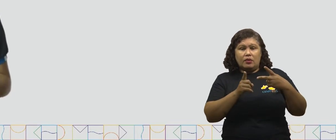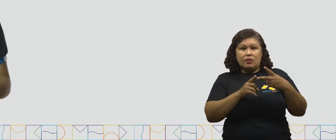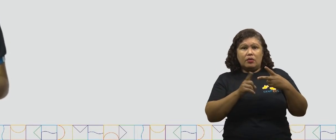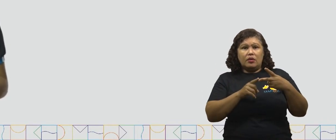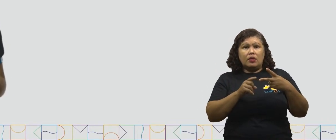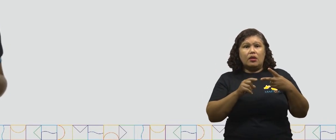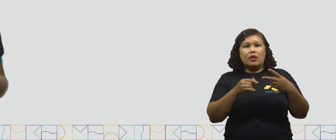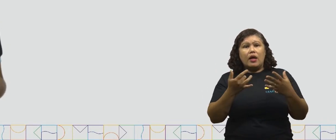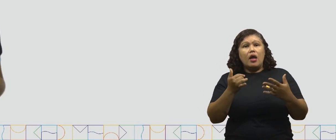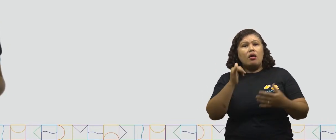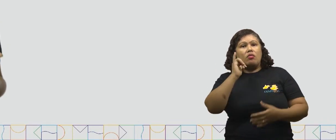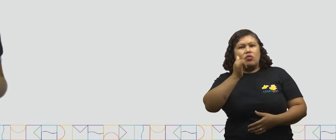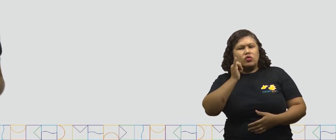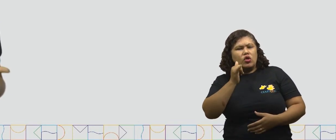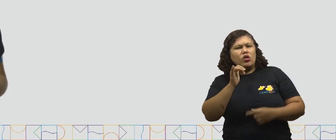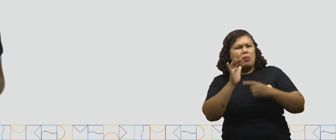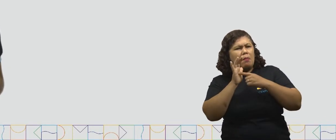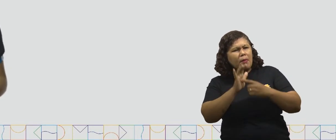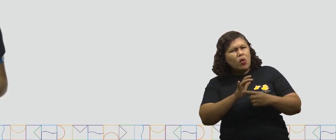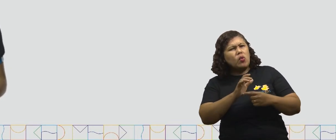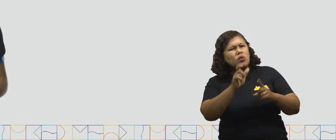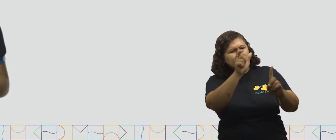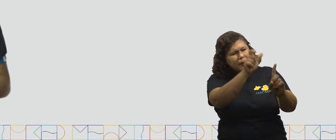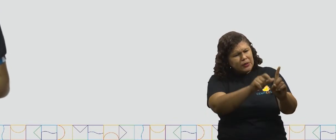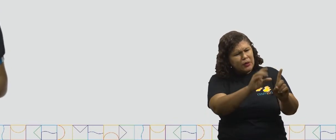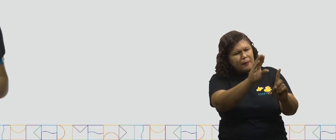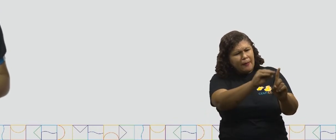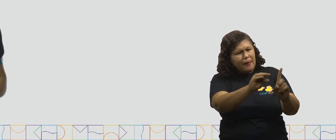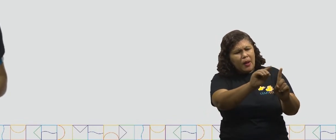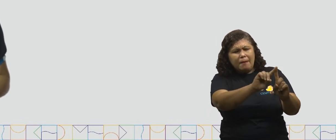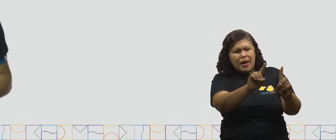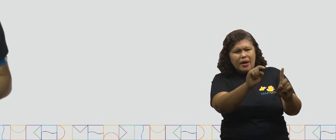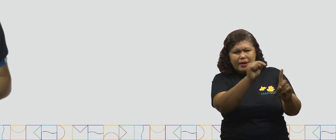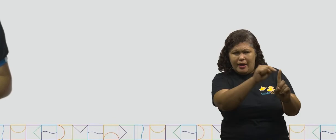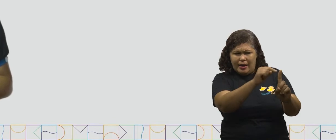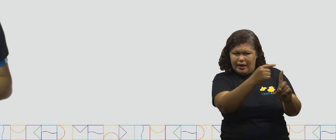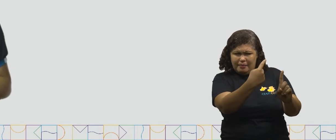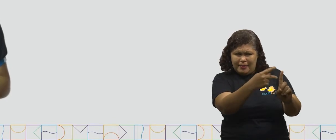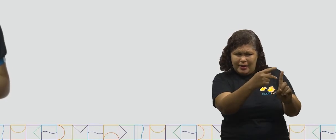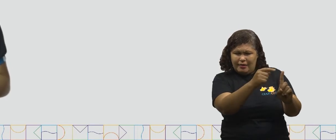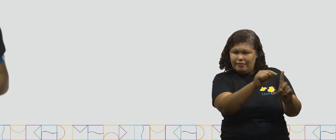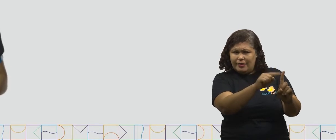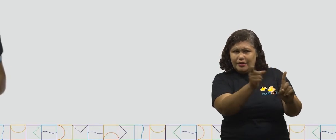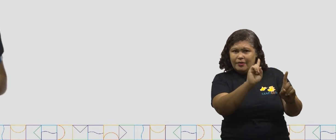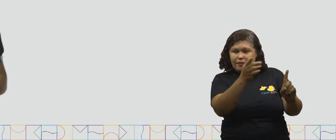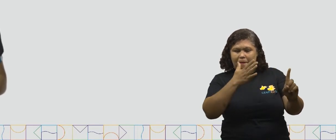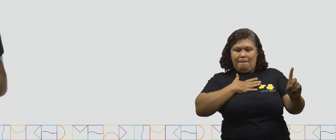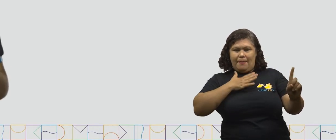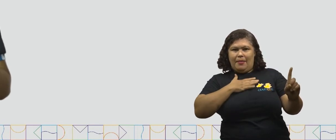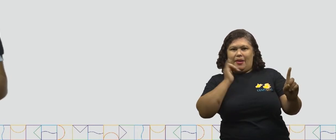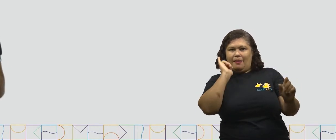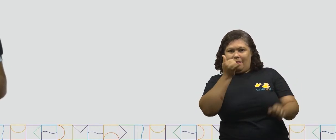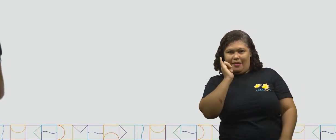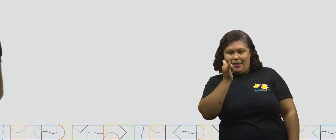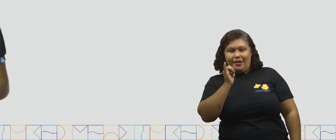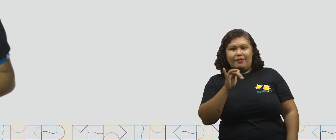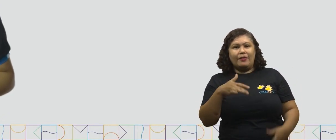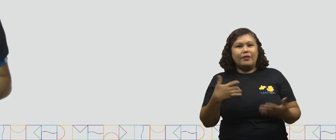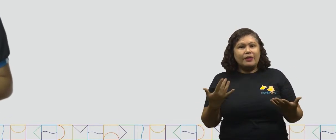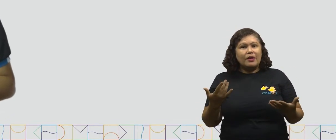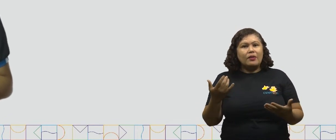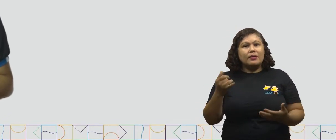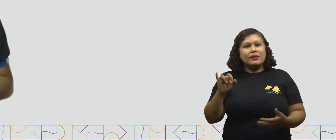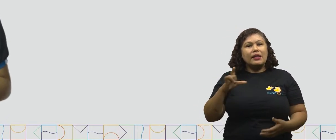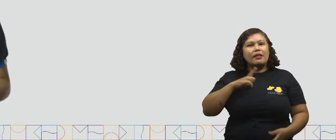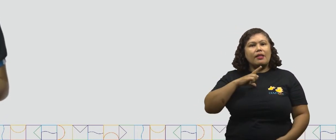narração, apesar de indicar que uma personagem falou, não usa as próprias palavras da personagem. Portanto, quando